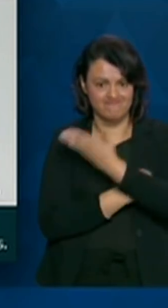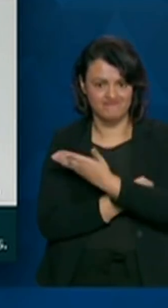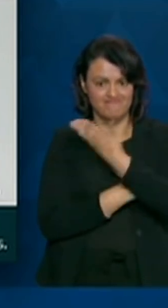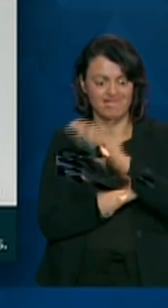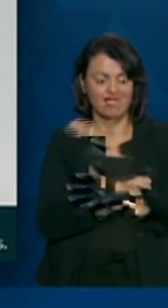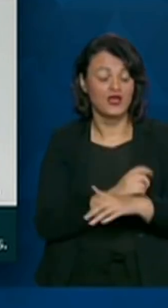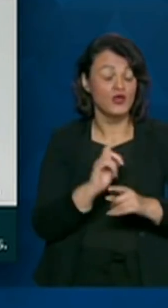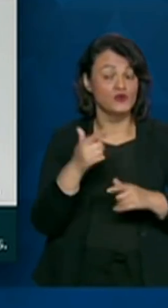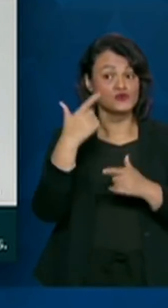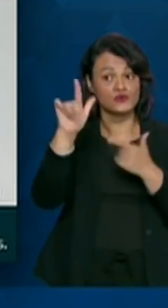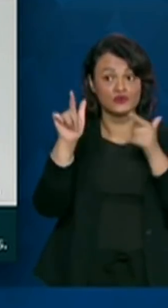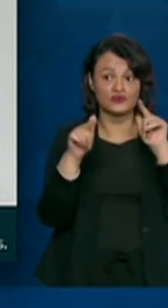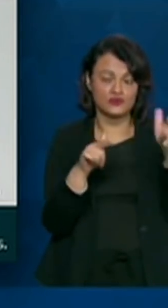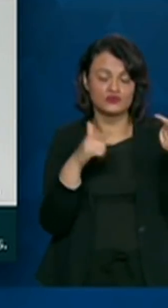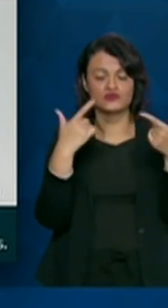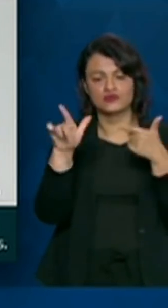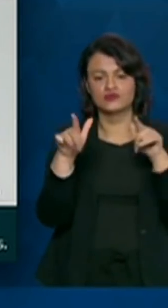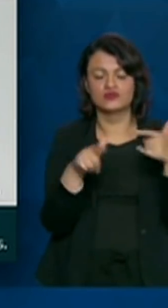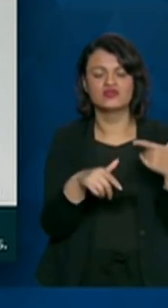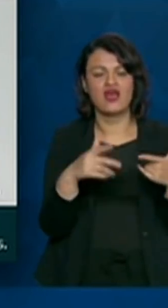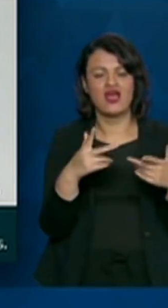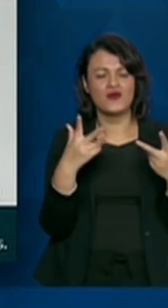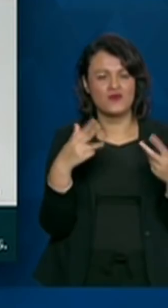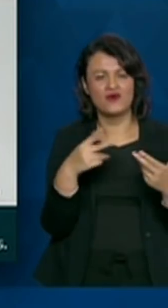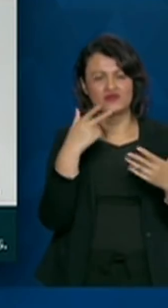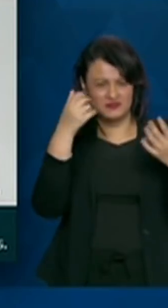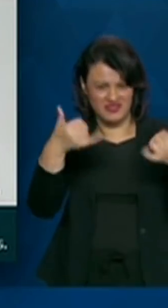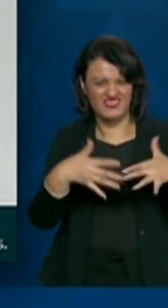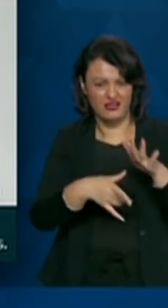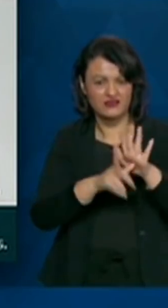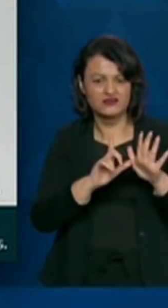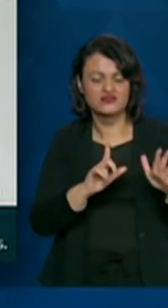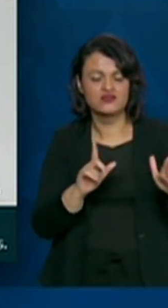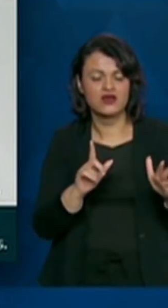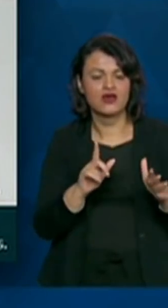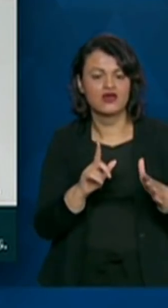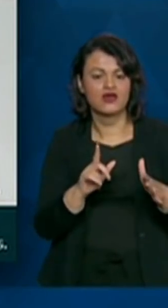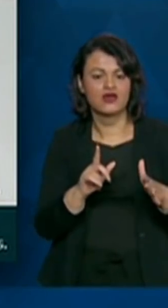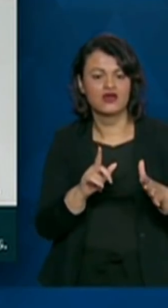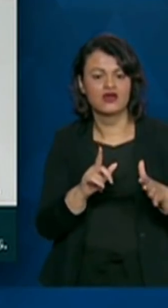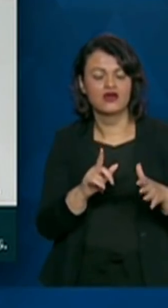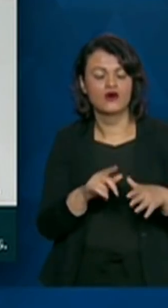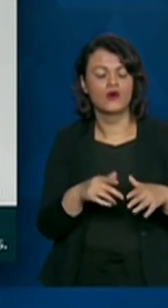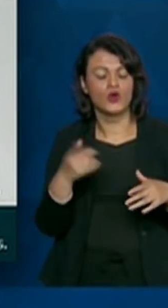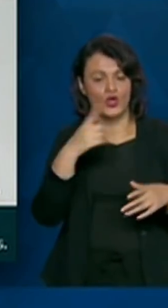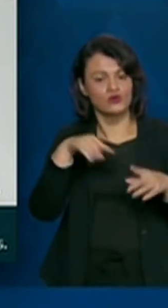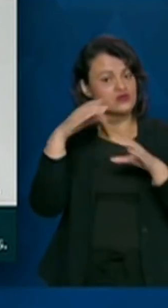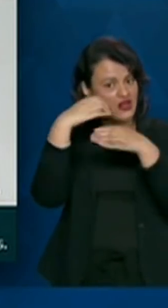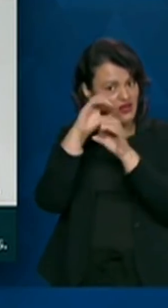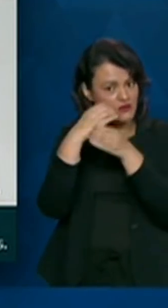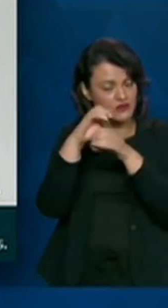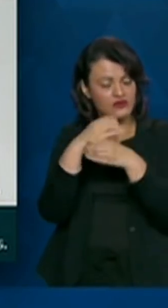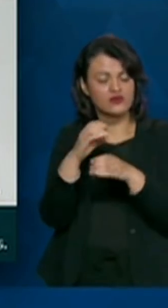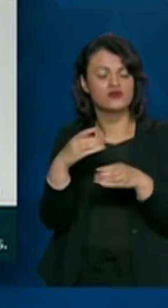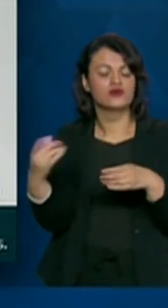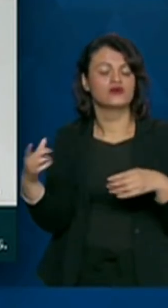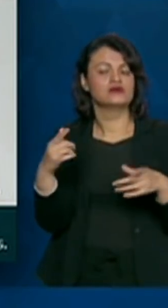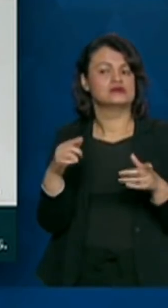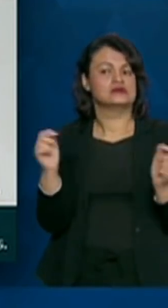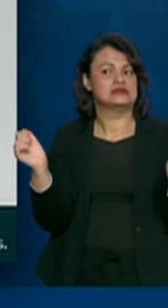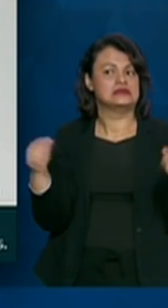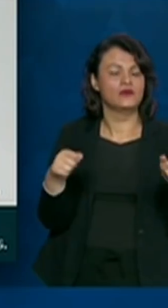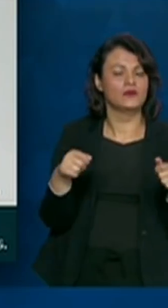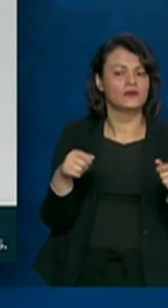foram espalhados naquela lógica que eu falei para os senhores. Os nossos laboratórios centrais, eles estão